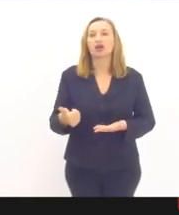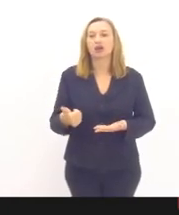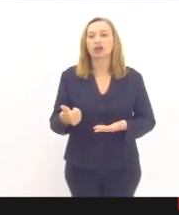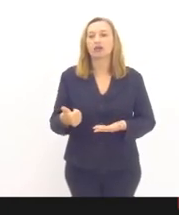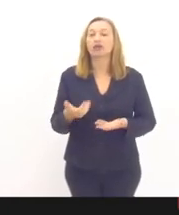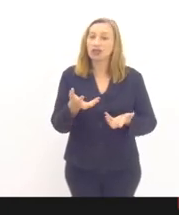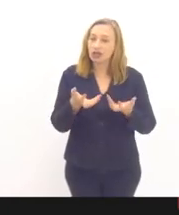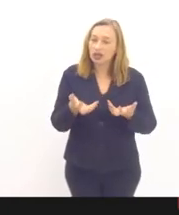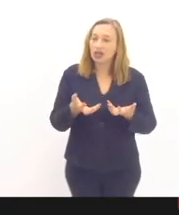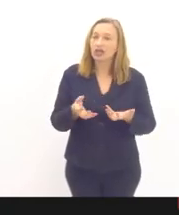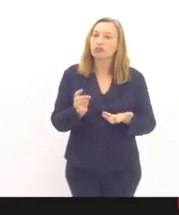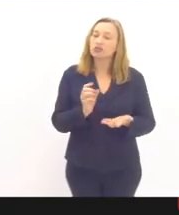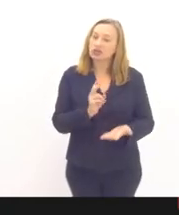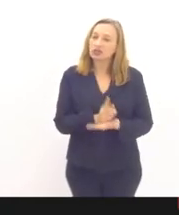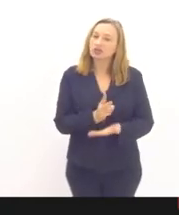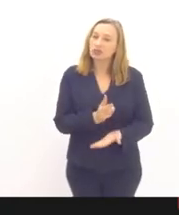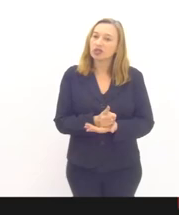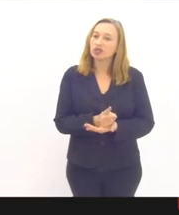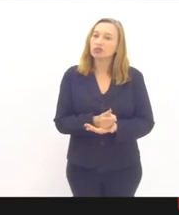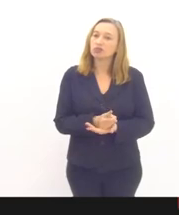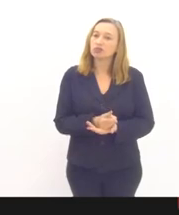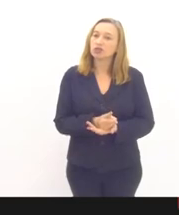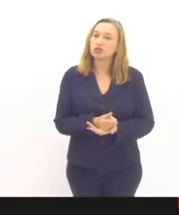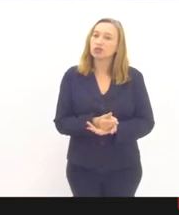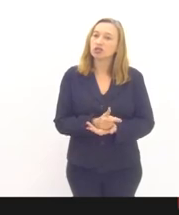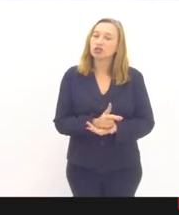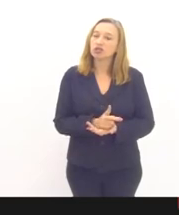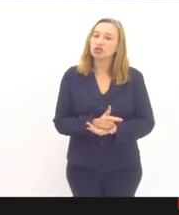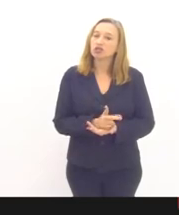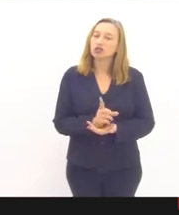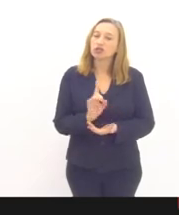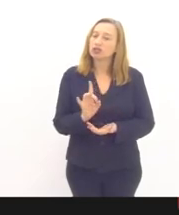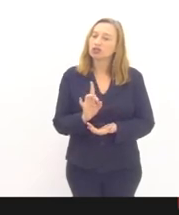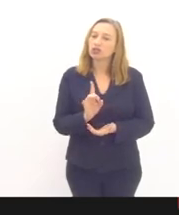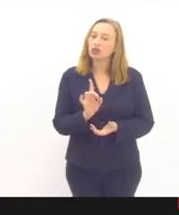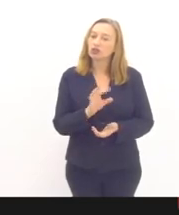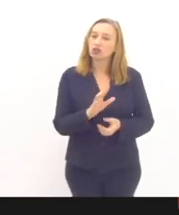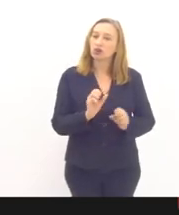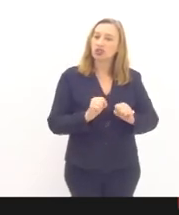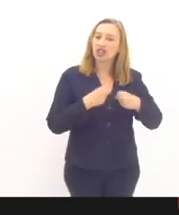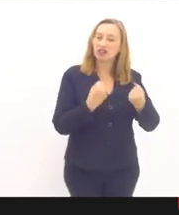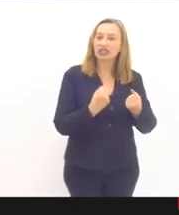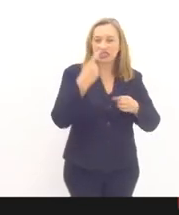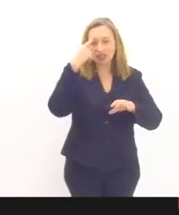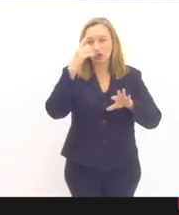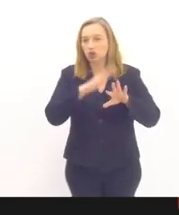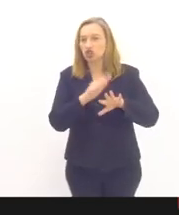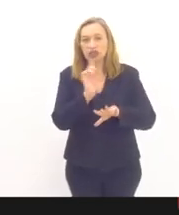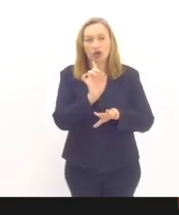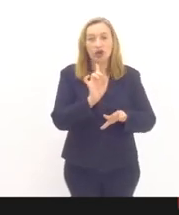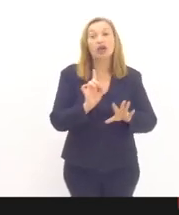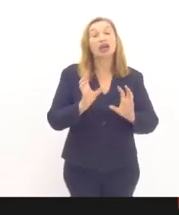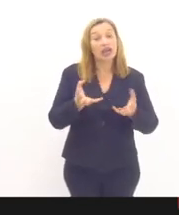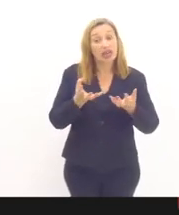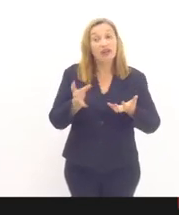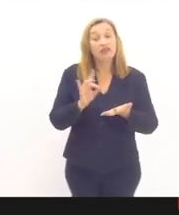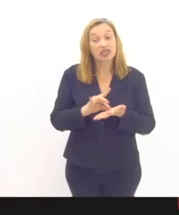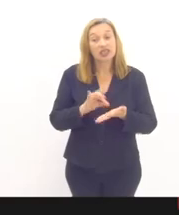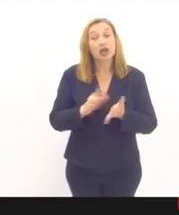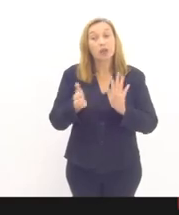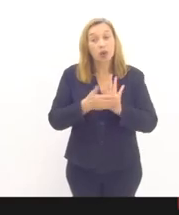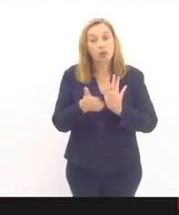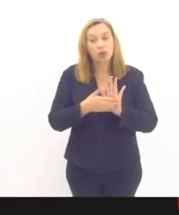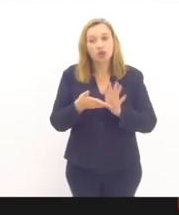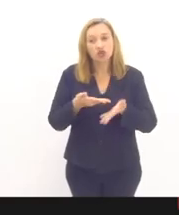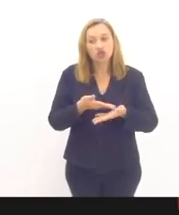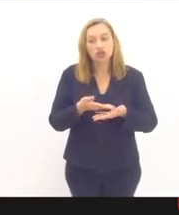mesmo é não ficar defendendo ideologias, pontos, nada disso. A gente quer realmente levar